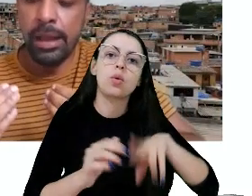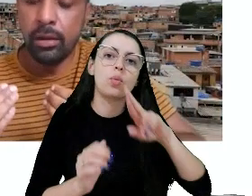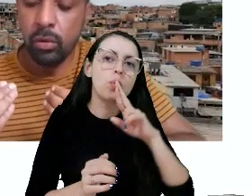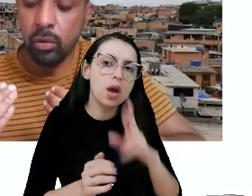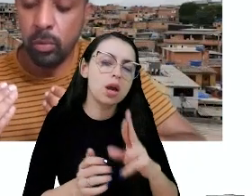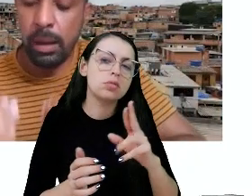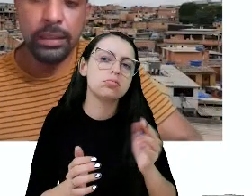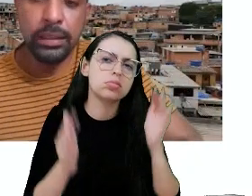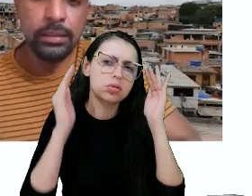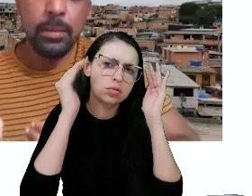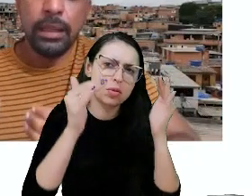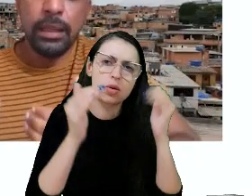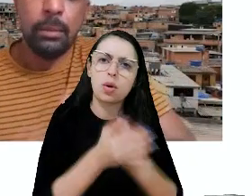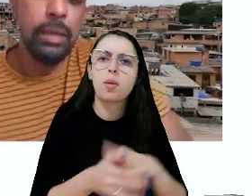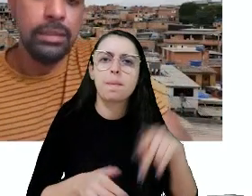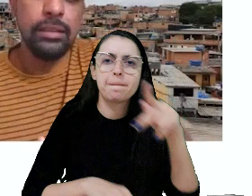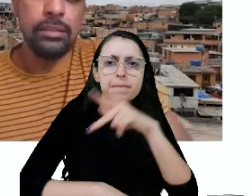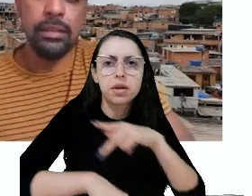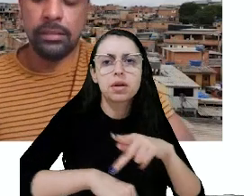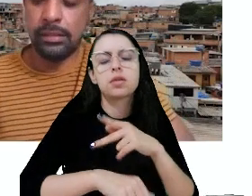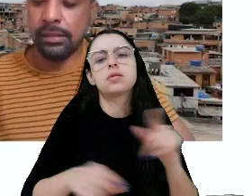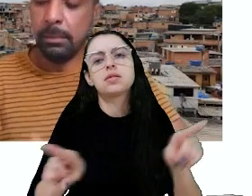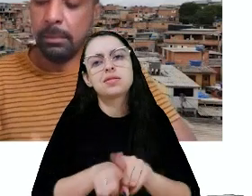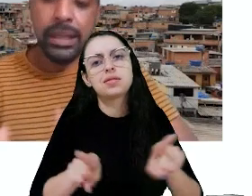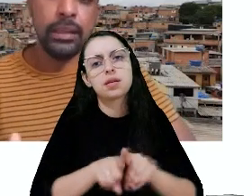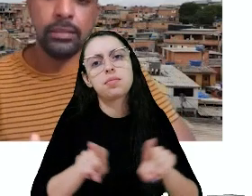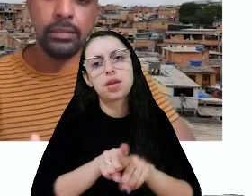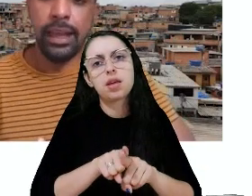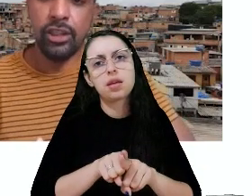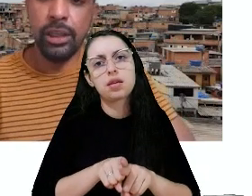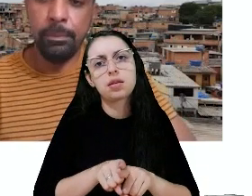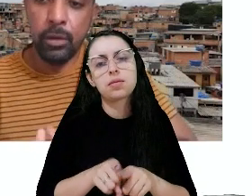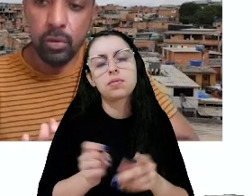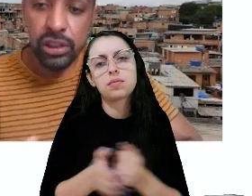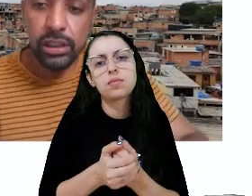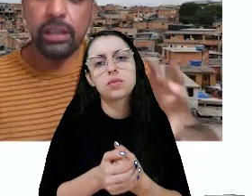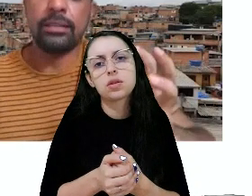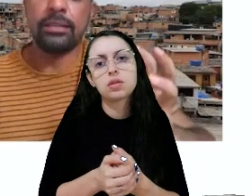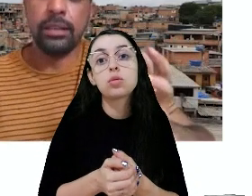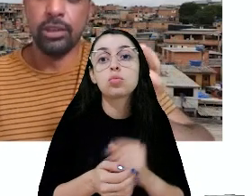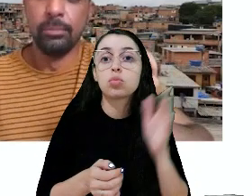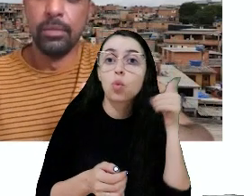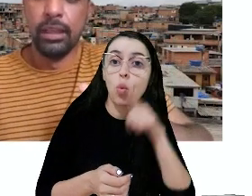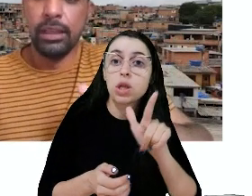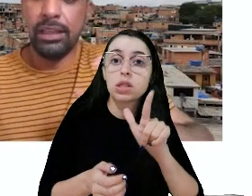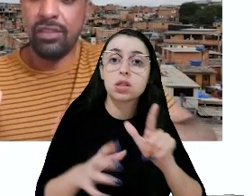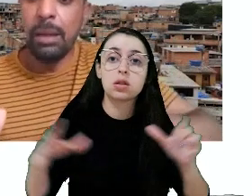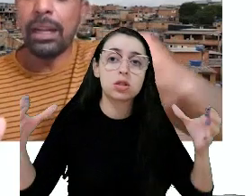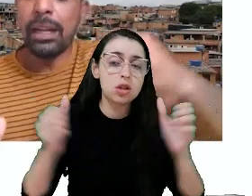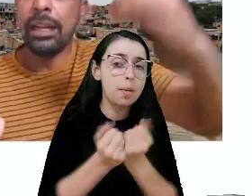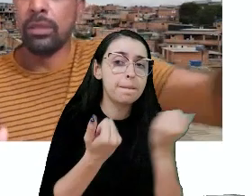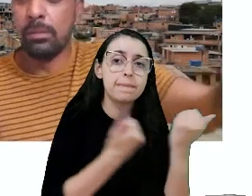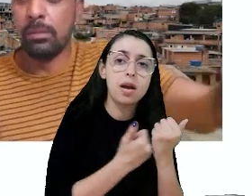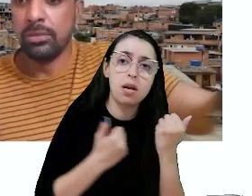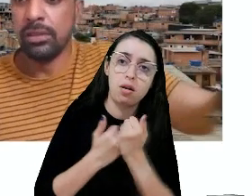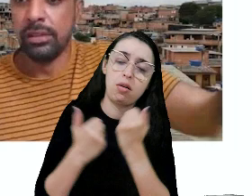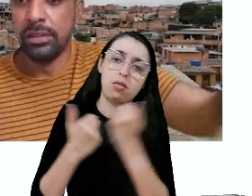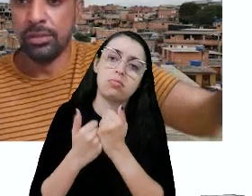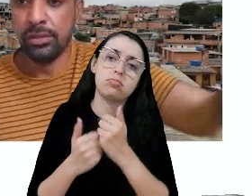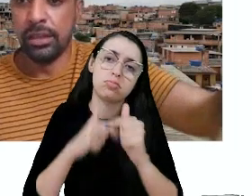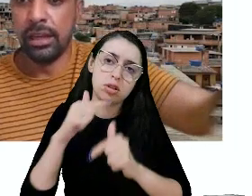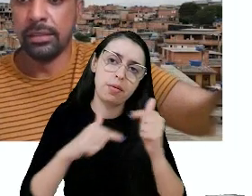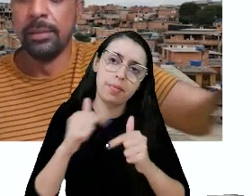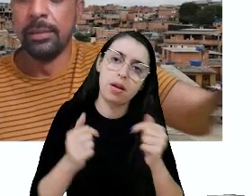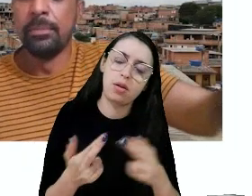hoje no país também, também é esse, é de conseguir criar essa rede, que vai para além do trabalho